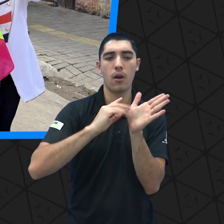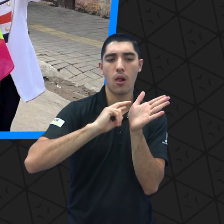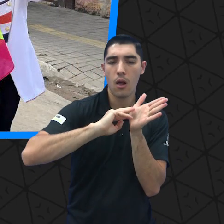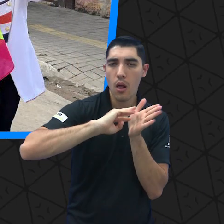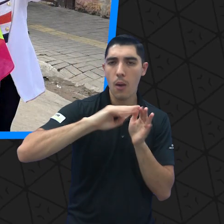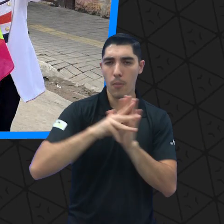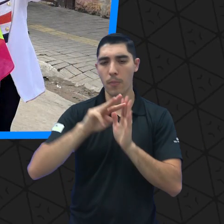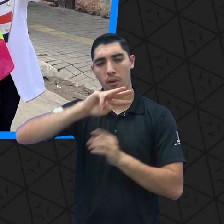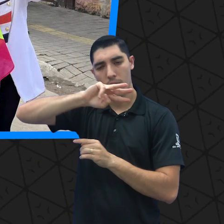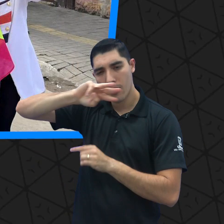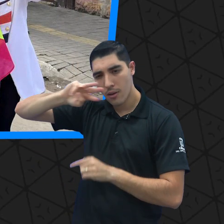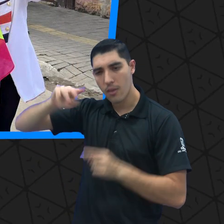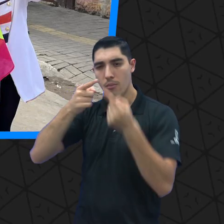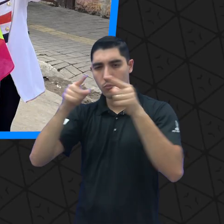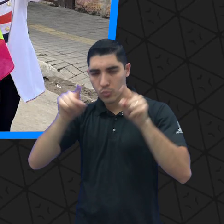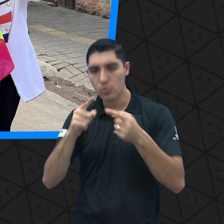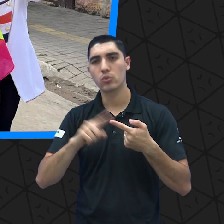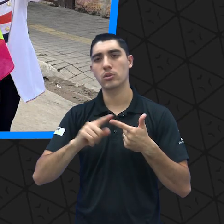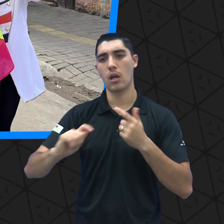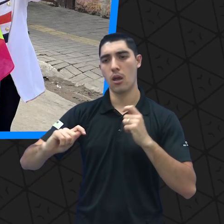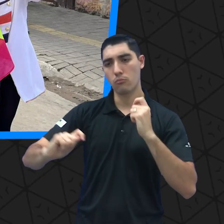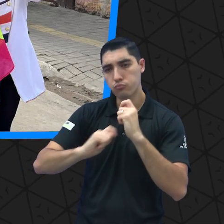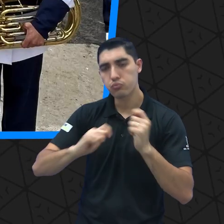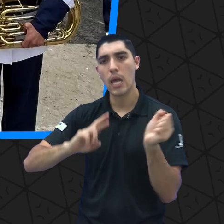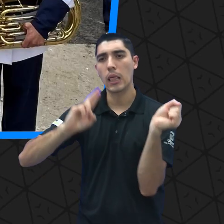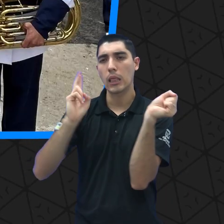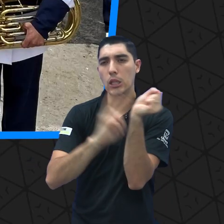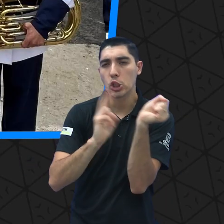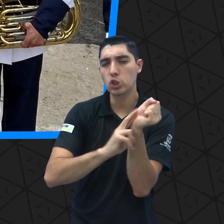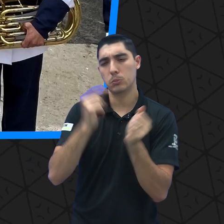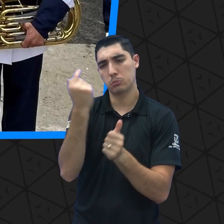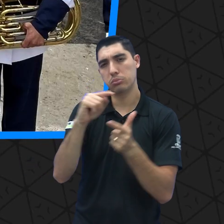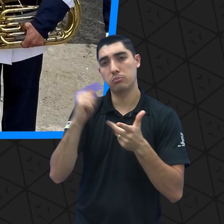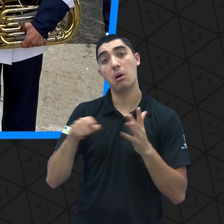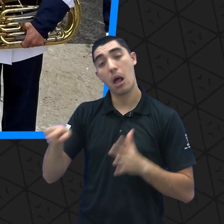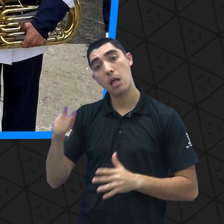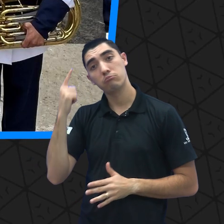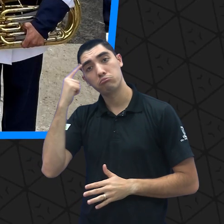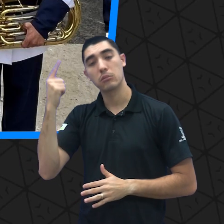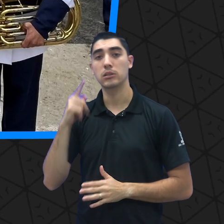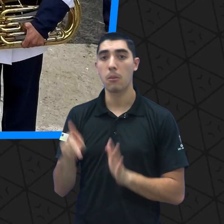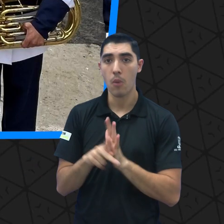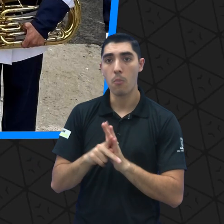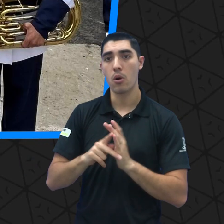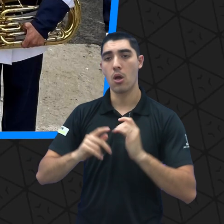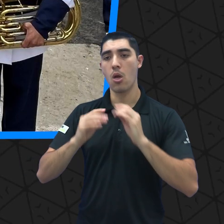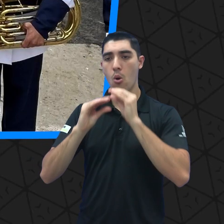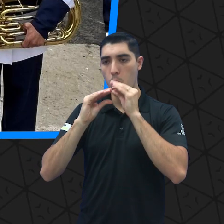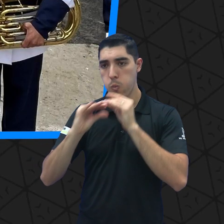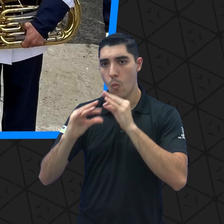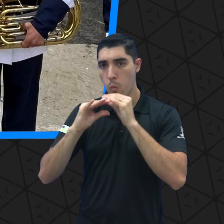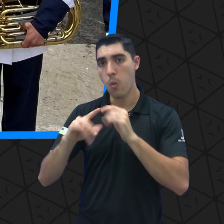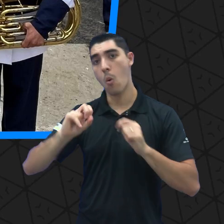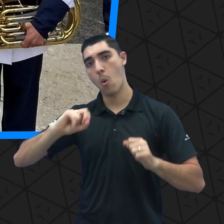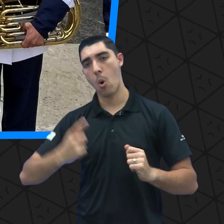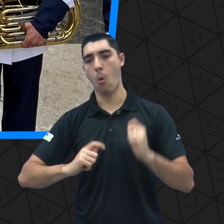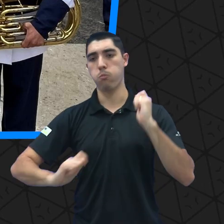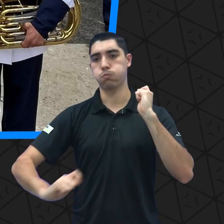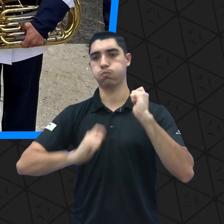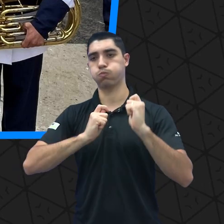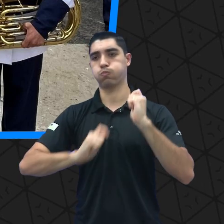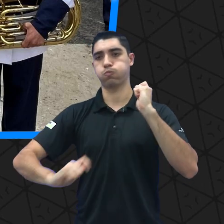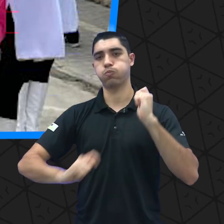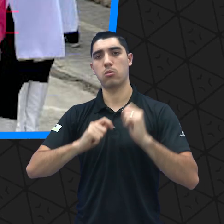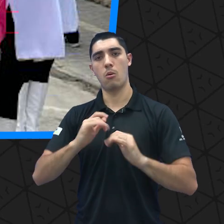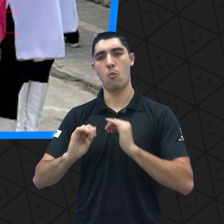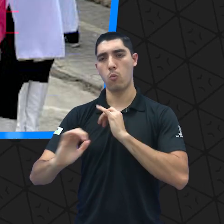rítmico. Depois passam para um instrumento, seja ele percussivo ou melódico, instrumentos de sopro ou de percussão, e ali